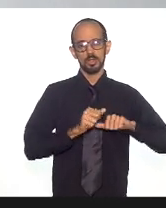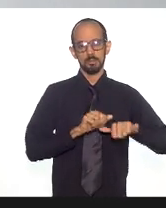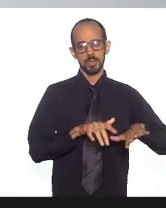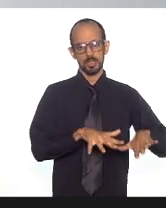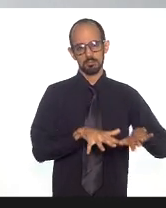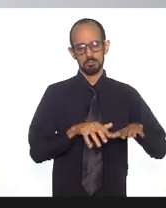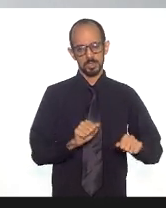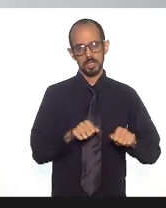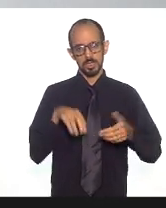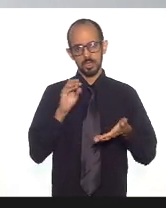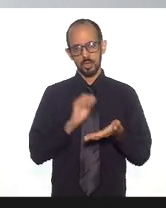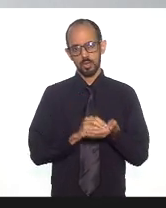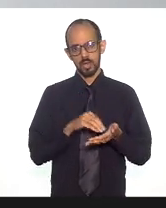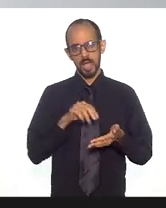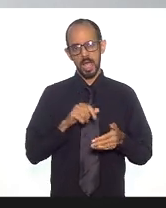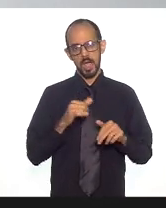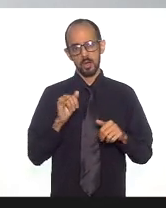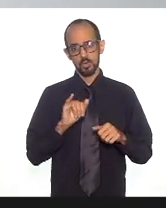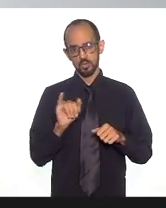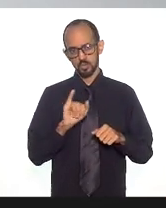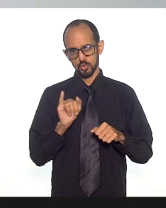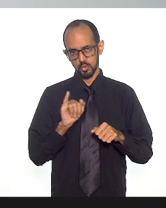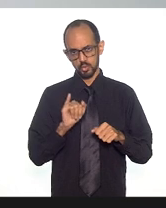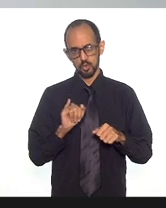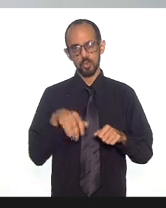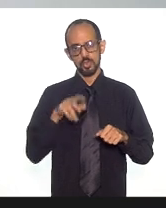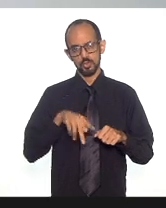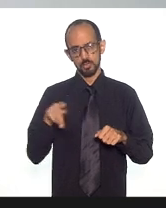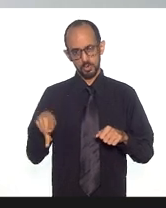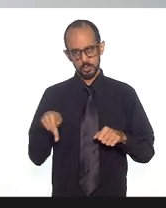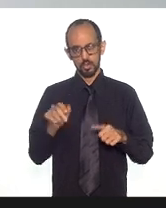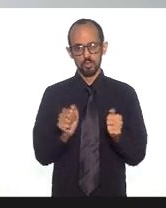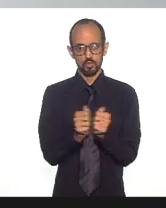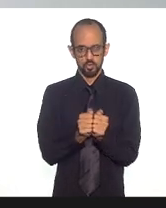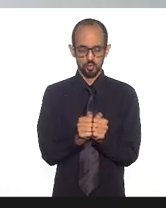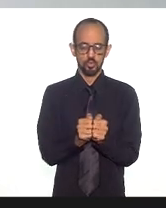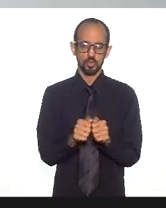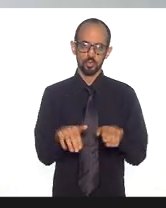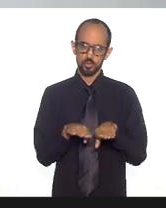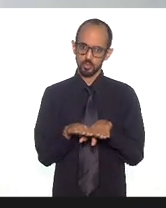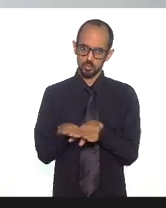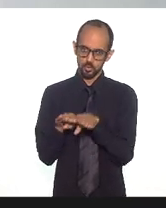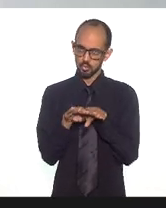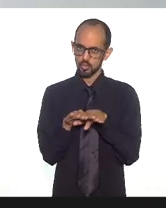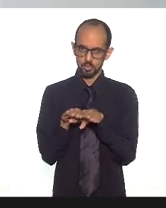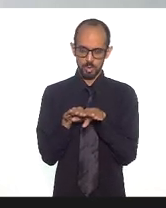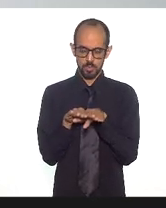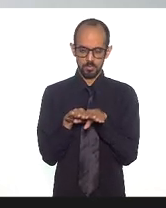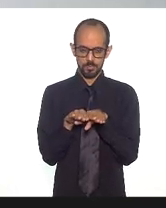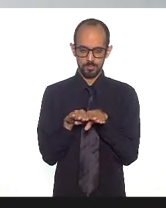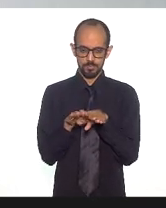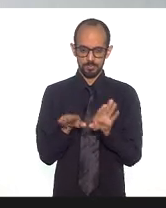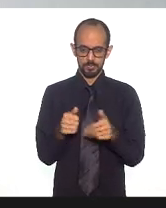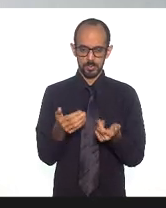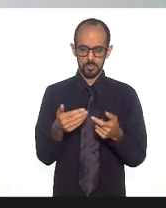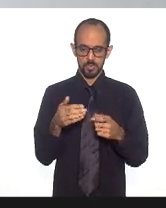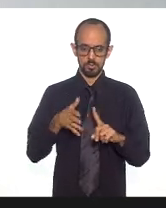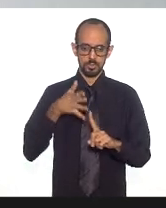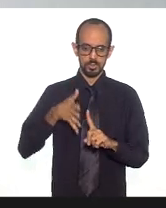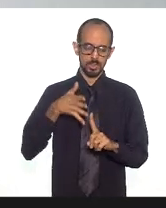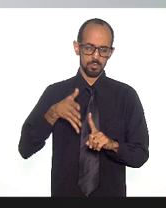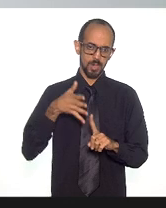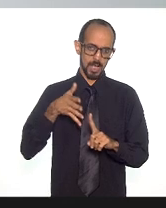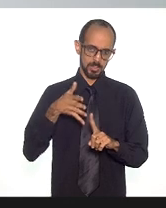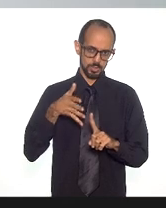os tutores, né, no patamar dos profissionais de educação. É isso, gente. Vamos ao debate. Não quero me alongar mais do que me